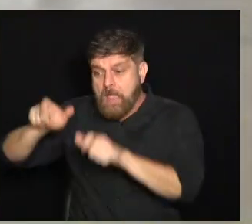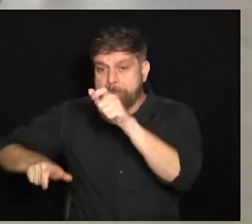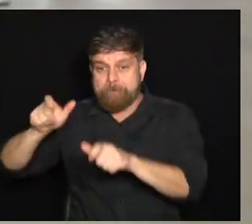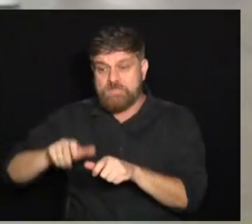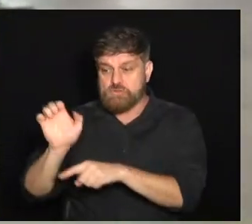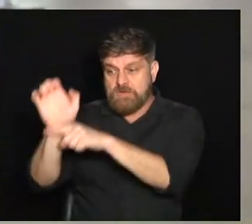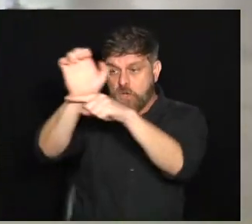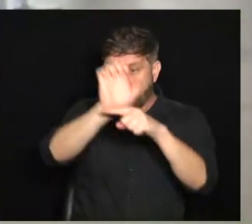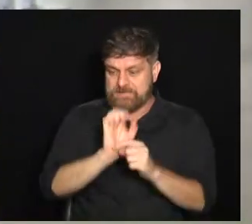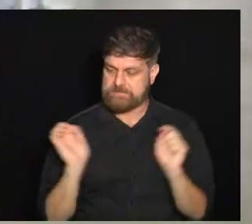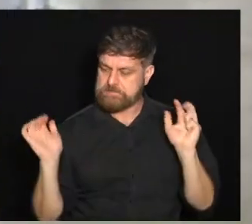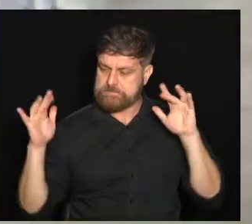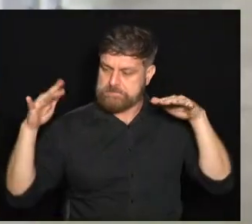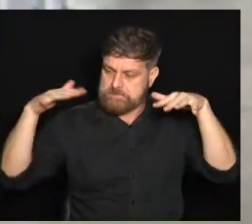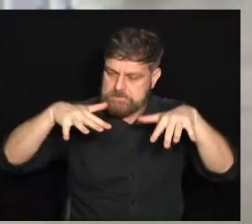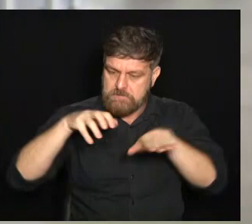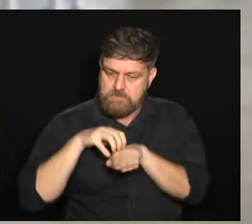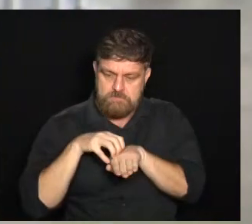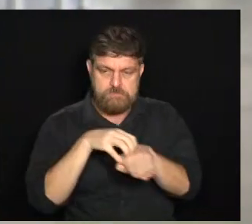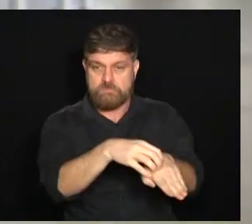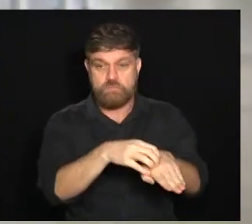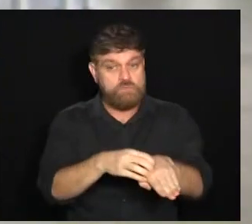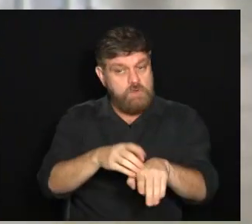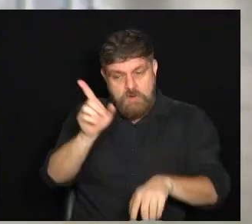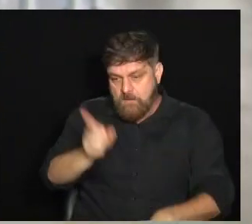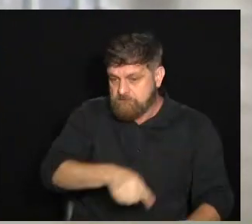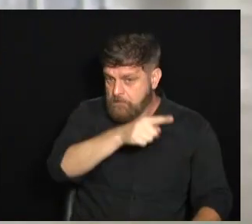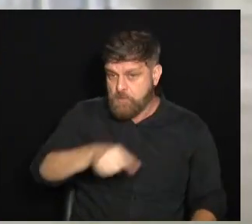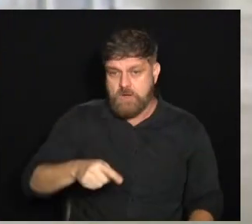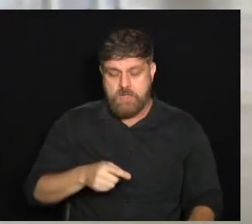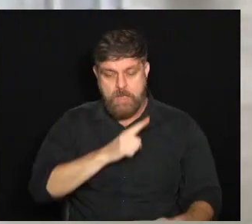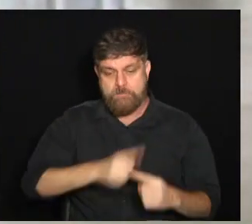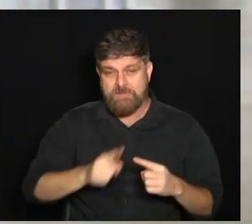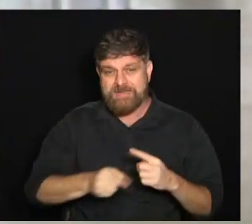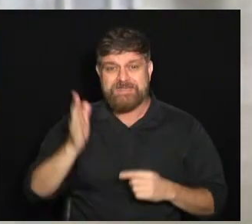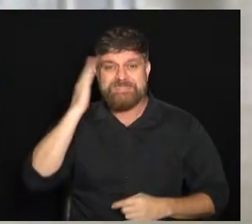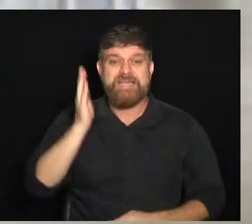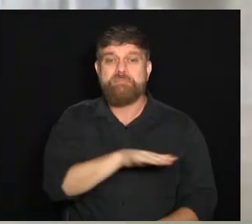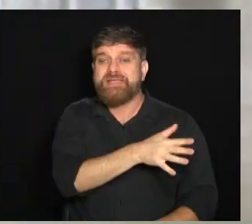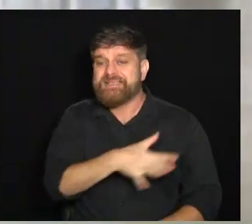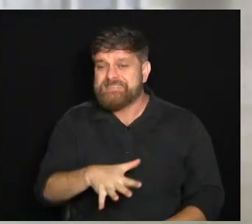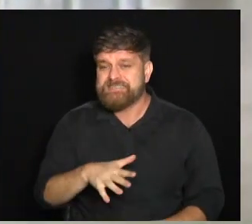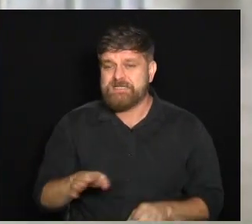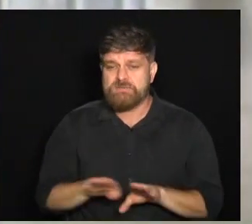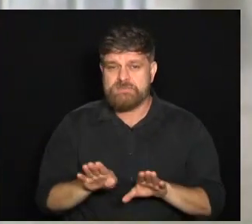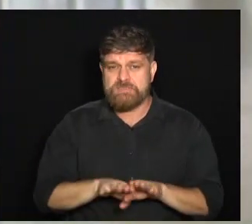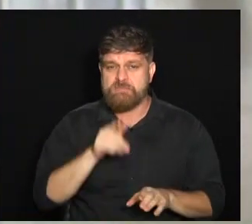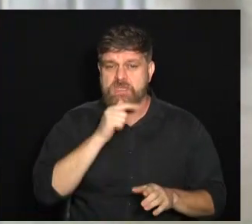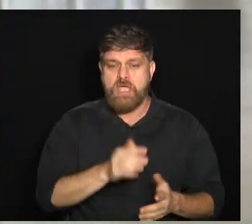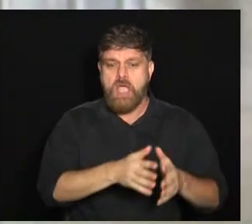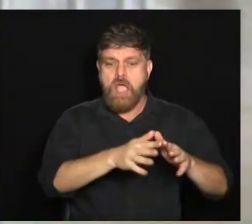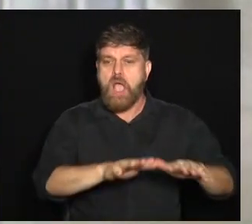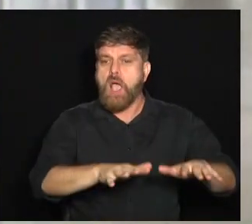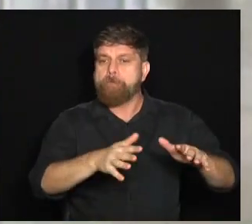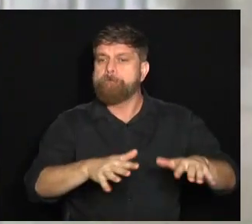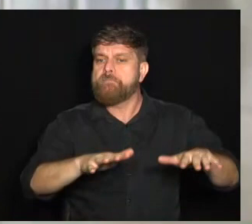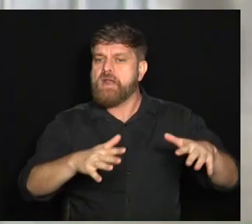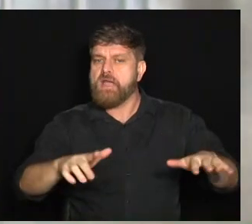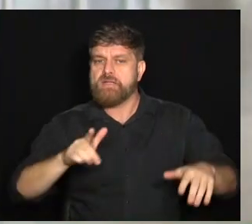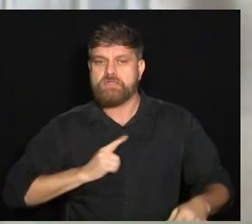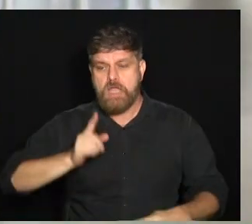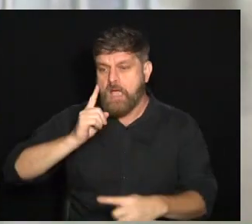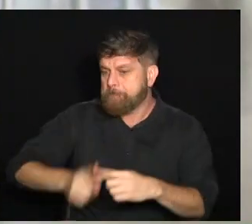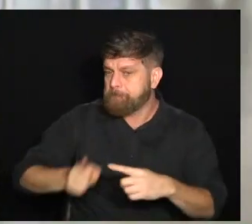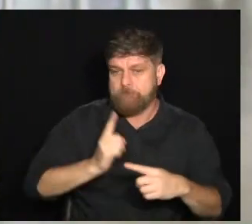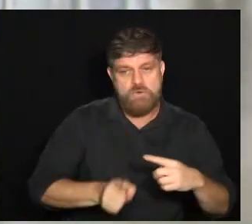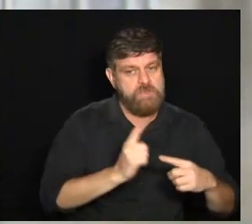outros estados no estado. A gente sabe também que em Santos as praias têm acesso